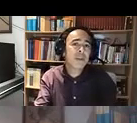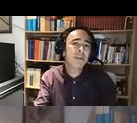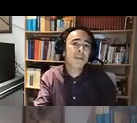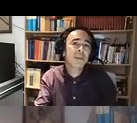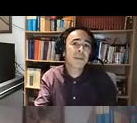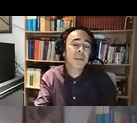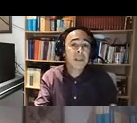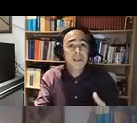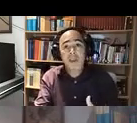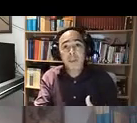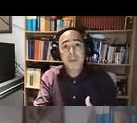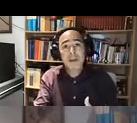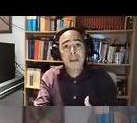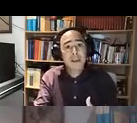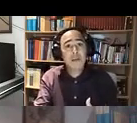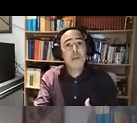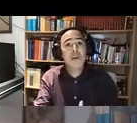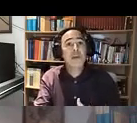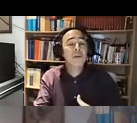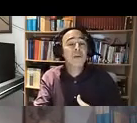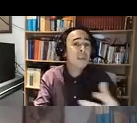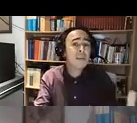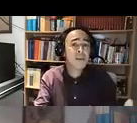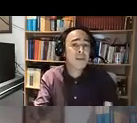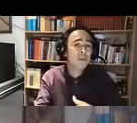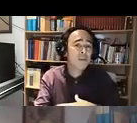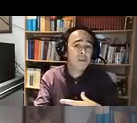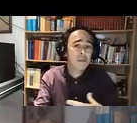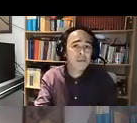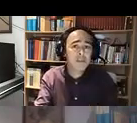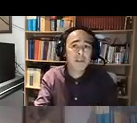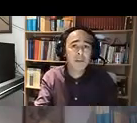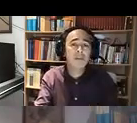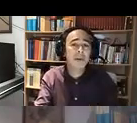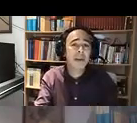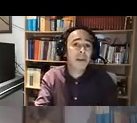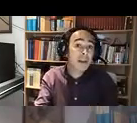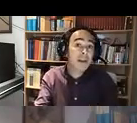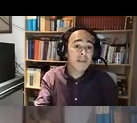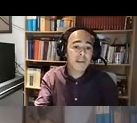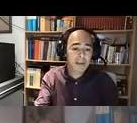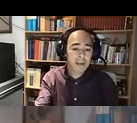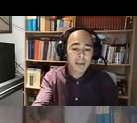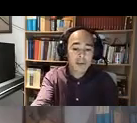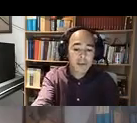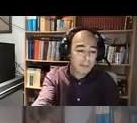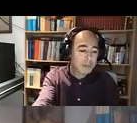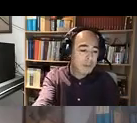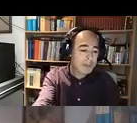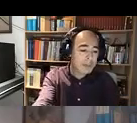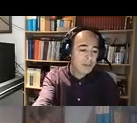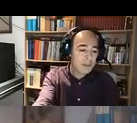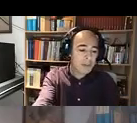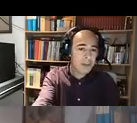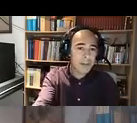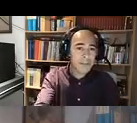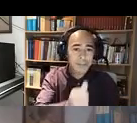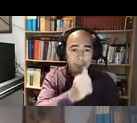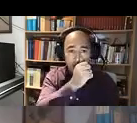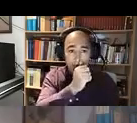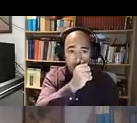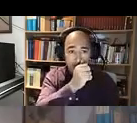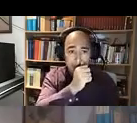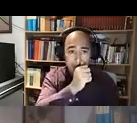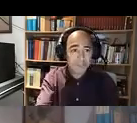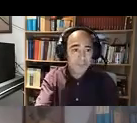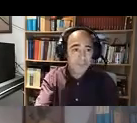o telefone é quase que suficiente sigamos a internet tanto melhor e um tablet ou outro dispositivo eletrônico qualquer ainda vai ajudar muito mais Nosso Lar